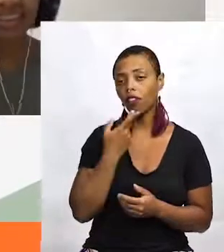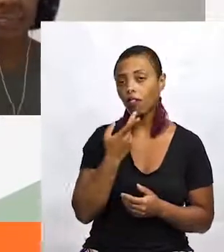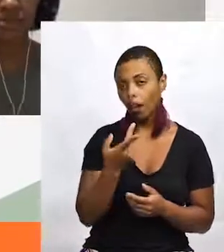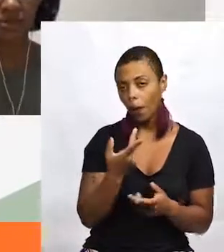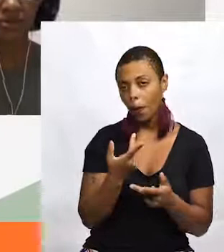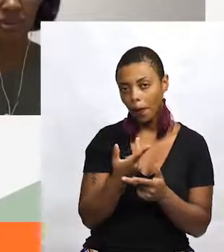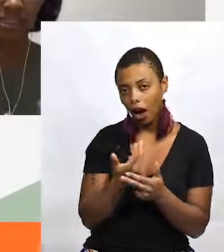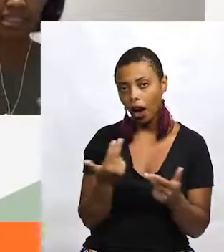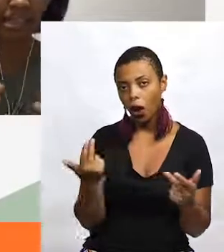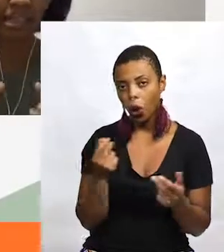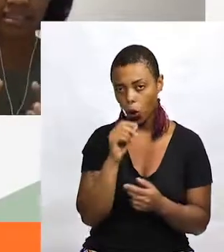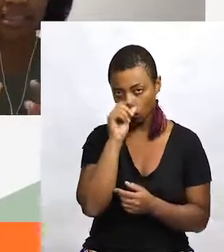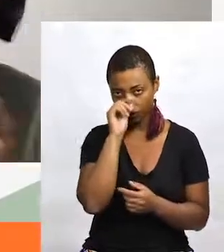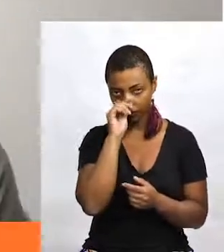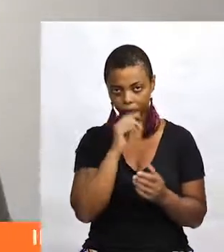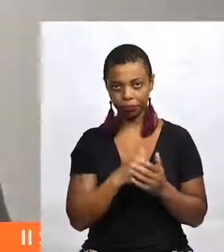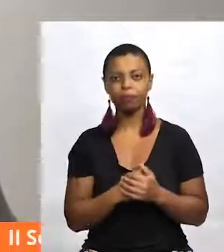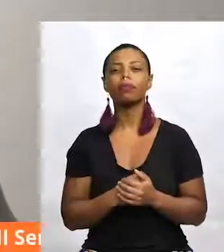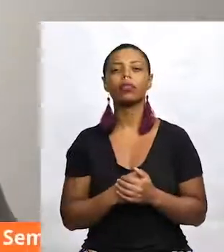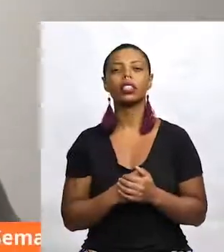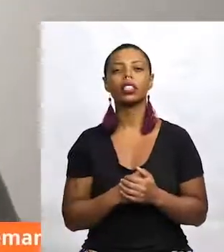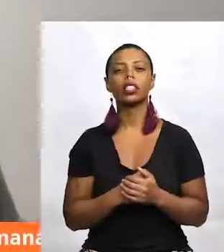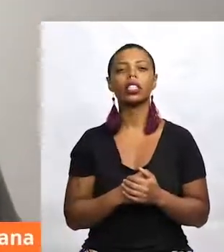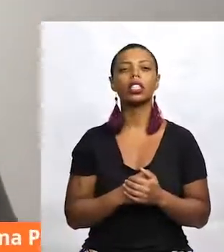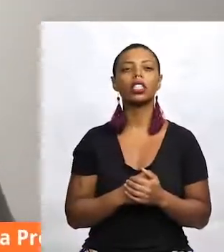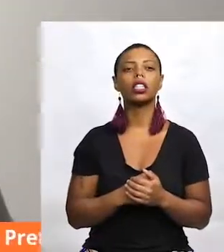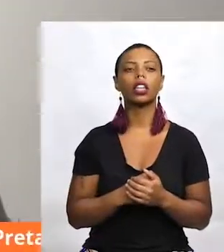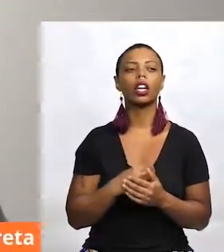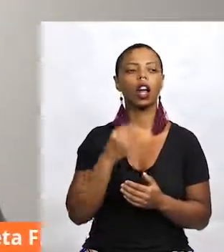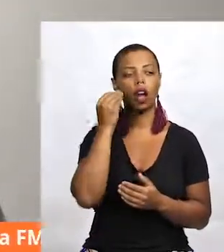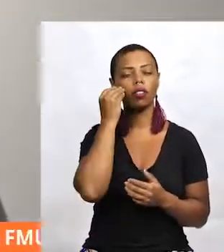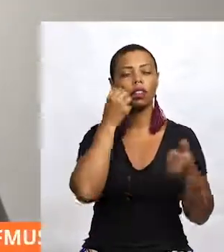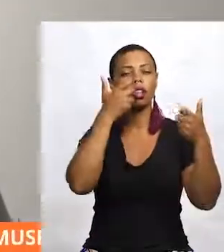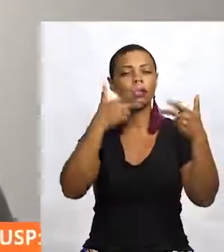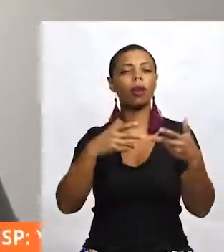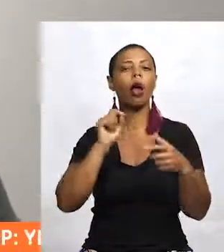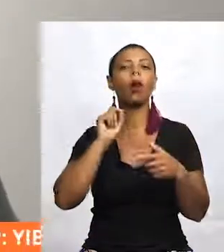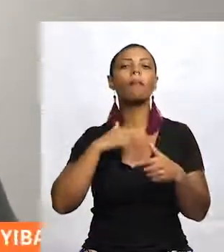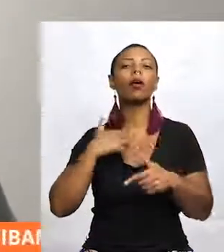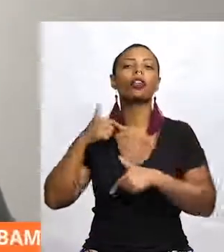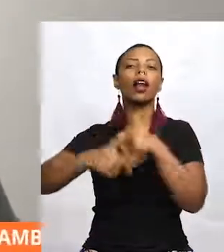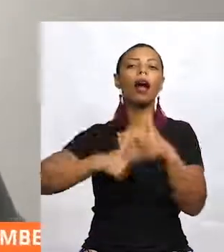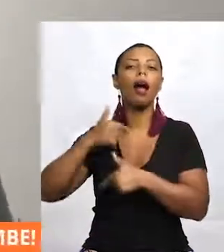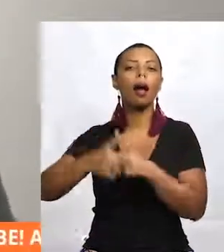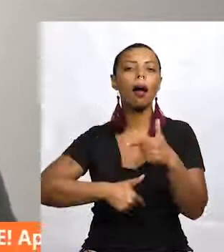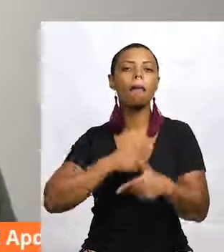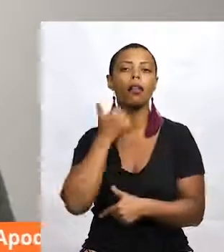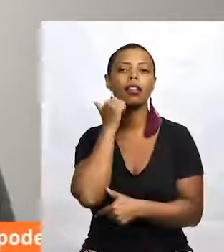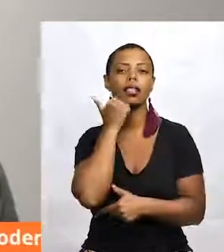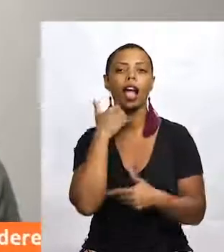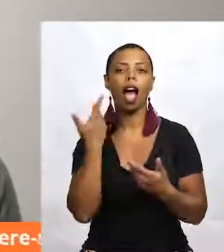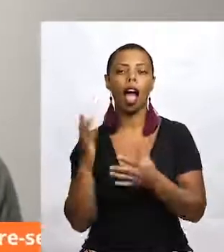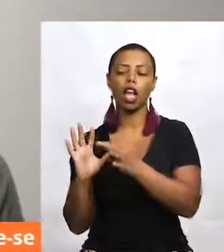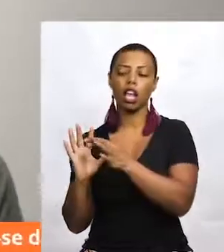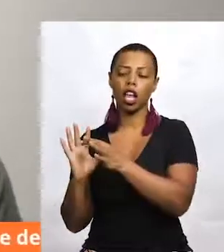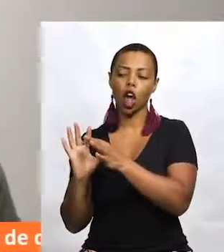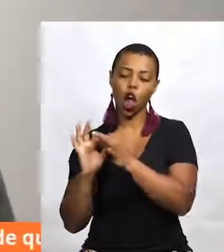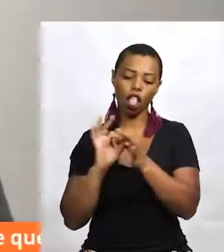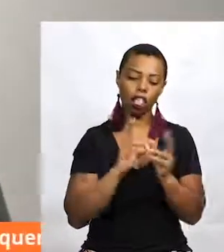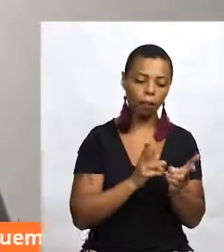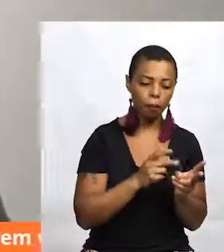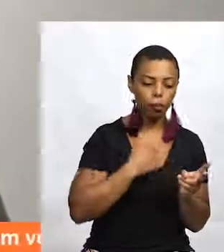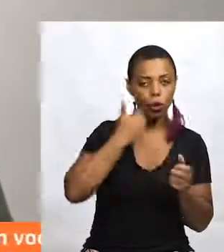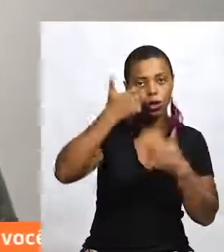que eu vou tentar trazer um pouquinho do que eu faço de ciência, tá? E aí, nesse contexto, eu vou colocar um pouco a